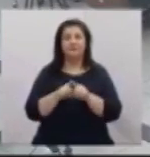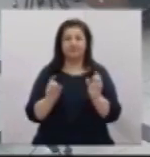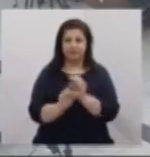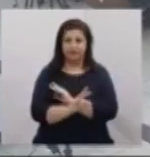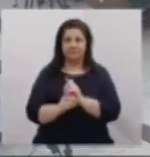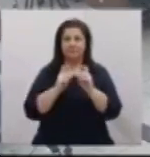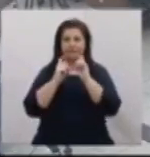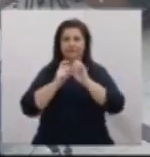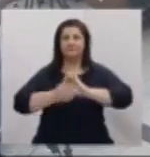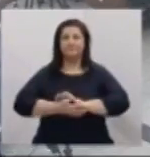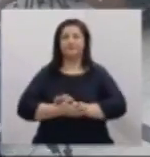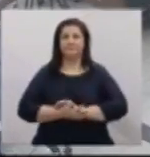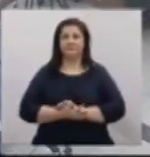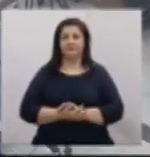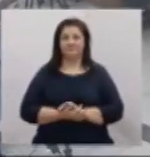solenidade.